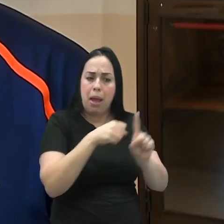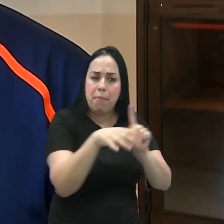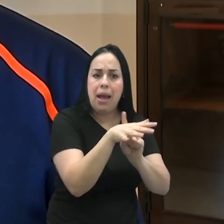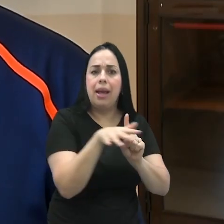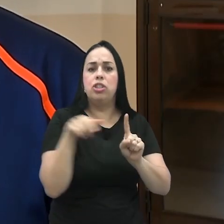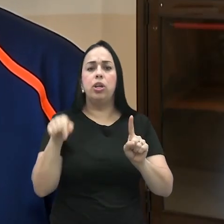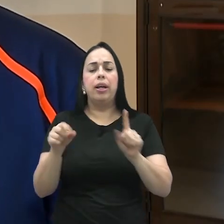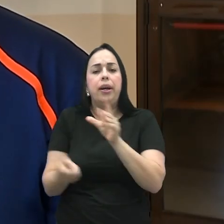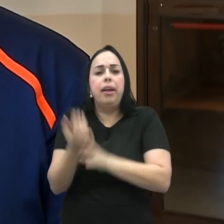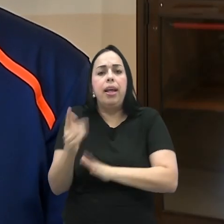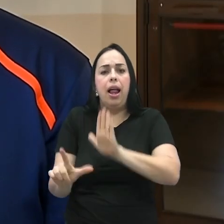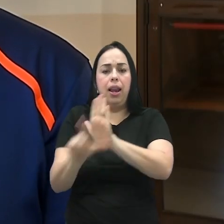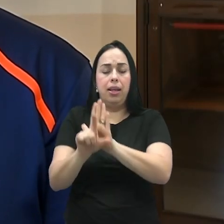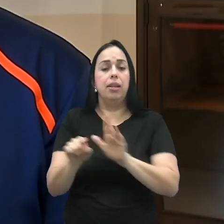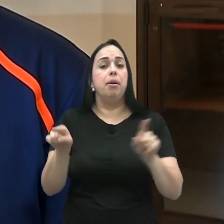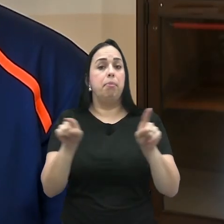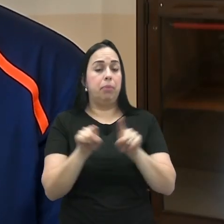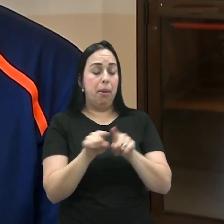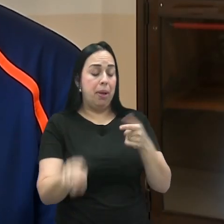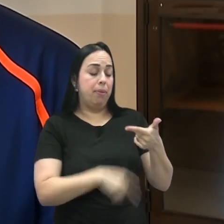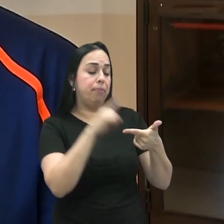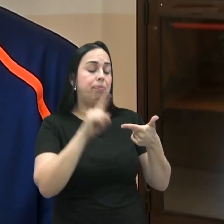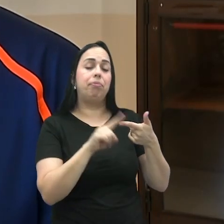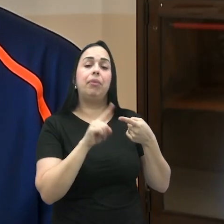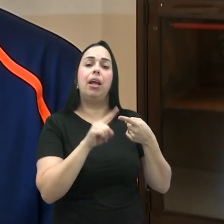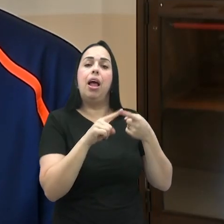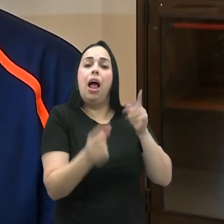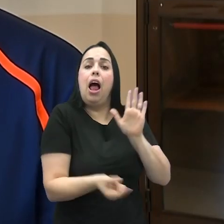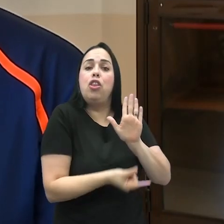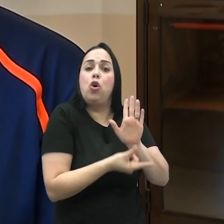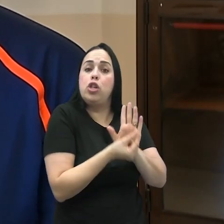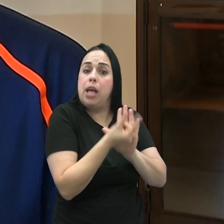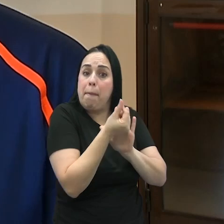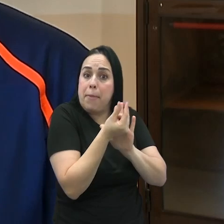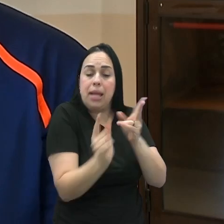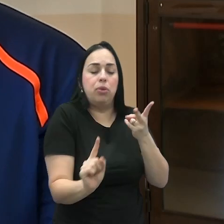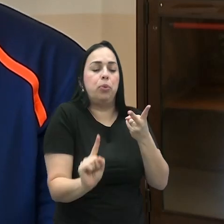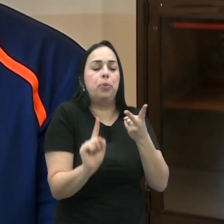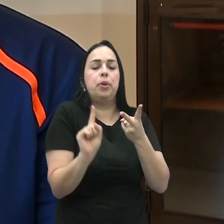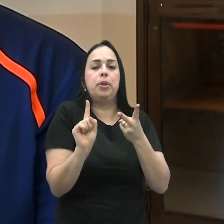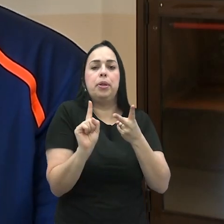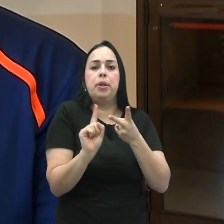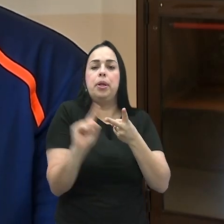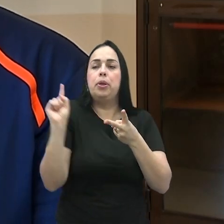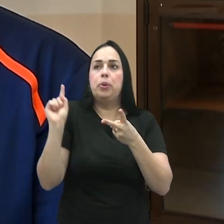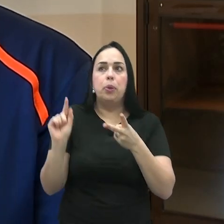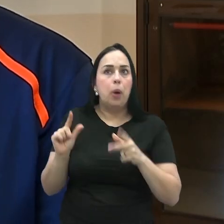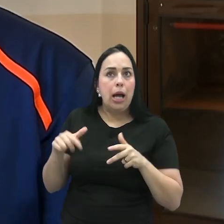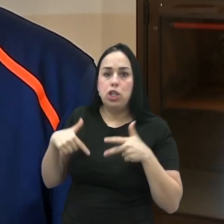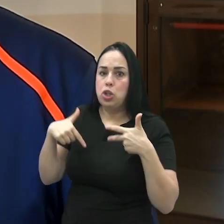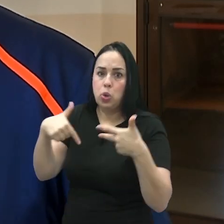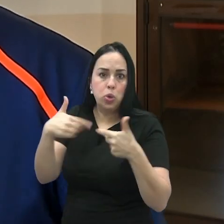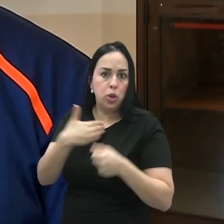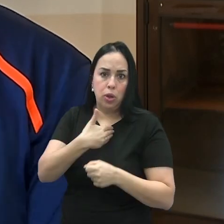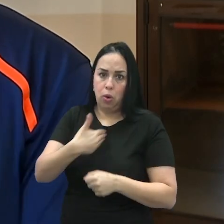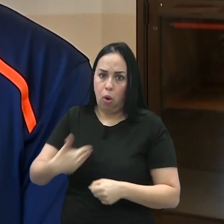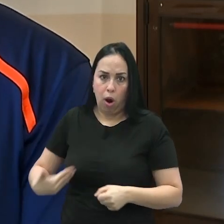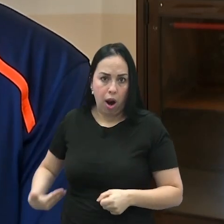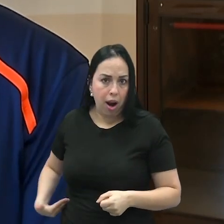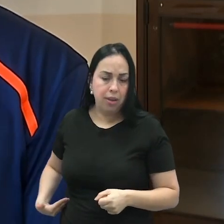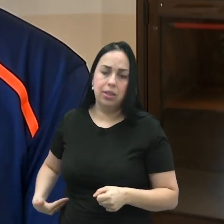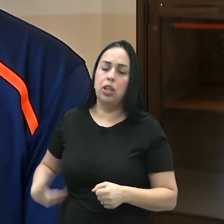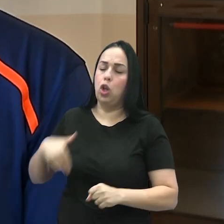Principalmente através do orçamento público, das políticas que são apresentadas nos